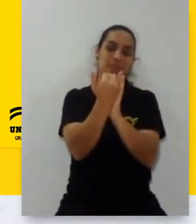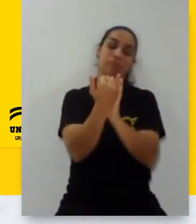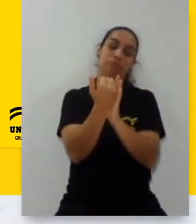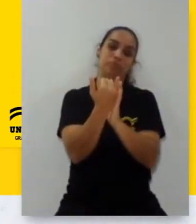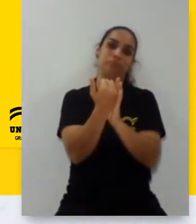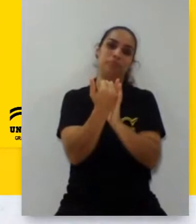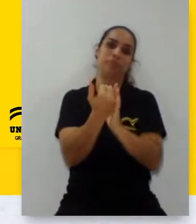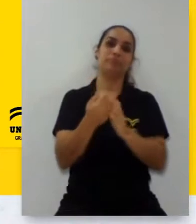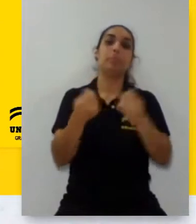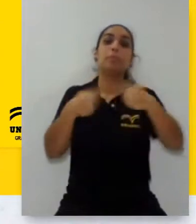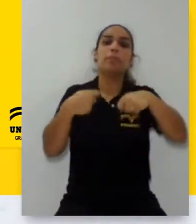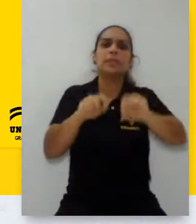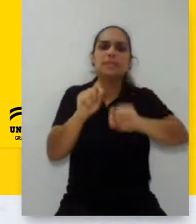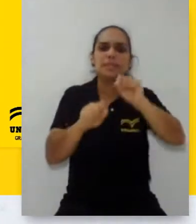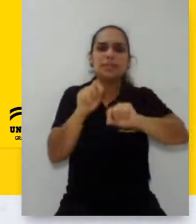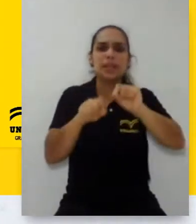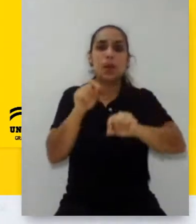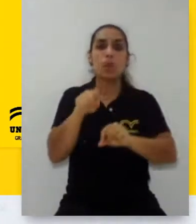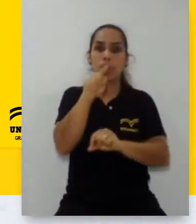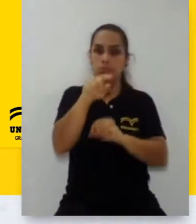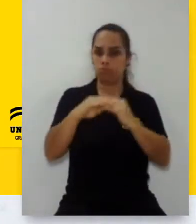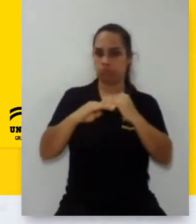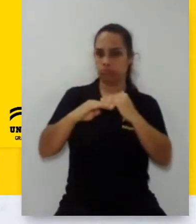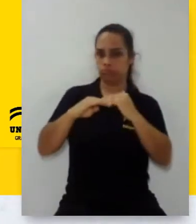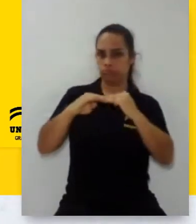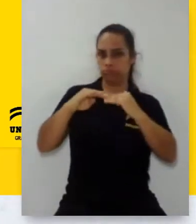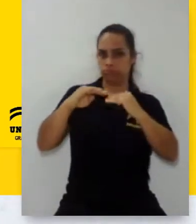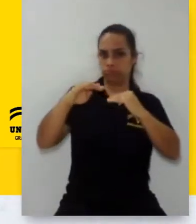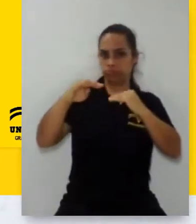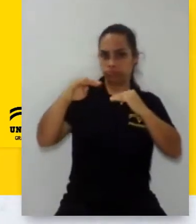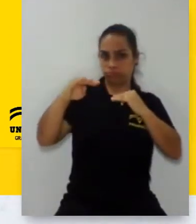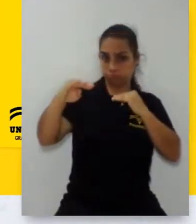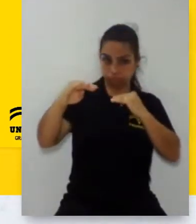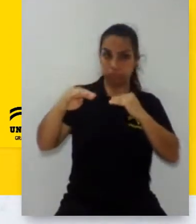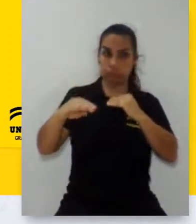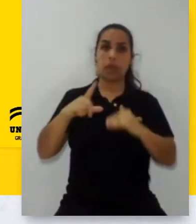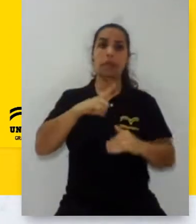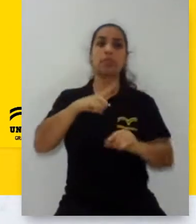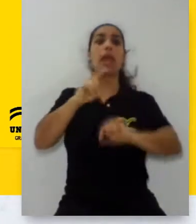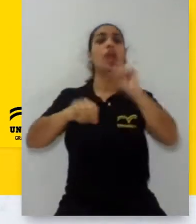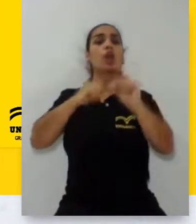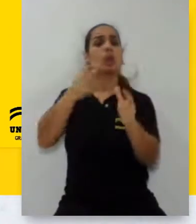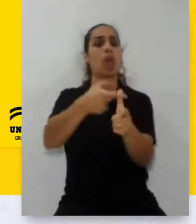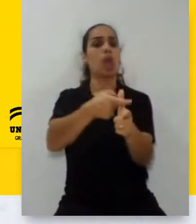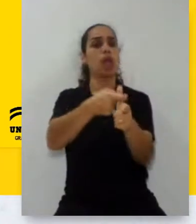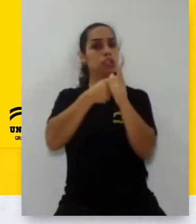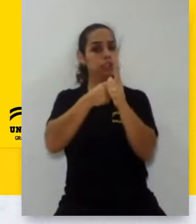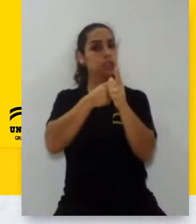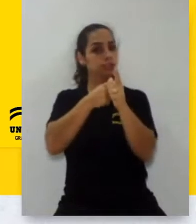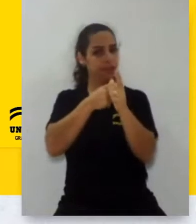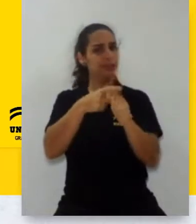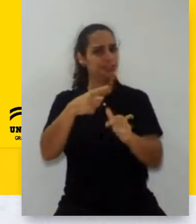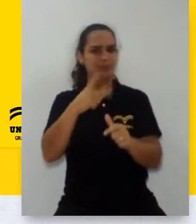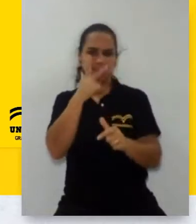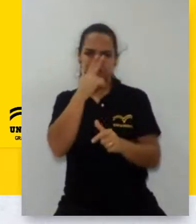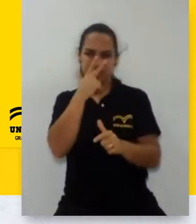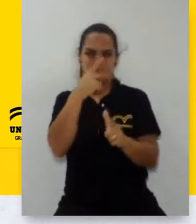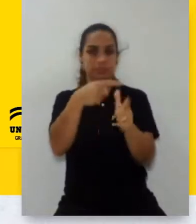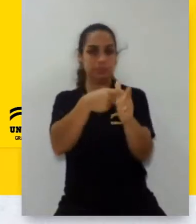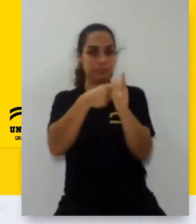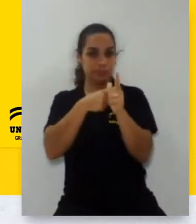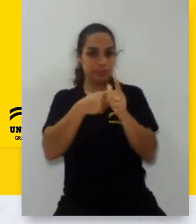questão do ficar estável. Mas nós temos um gasto, uma dívida, que vai ser paga na recuperação, que nós também temos um gasto durante a